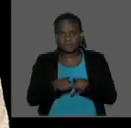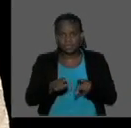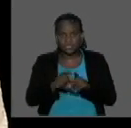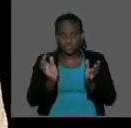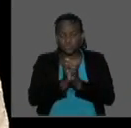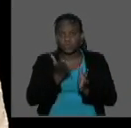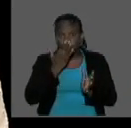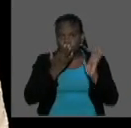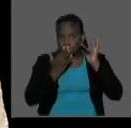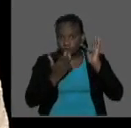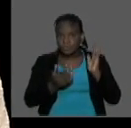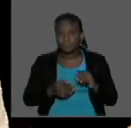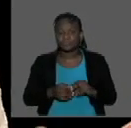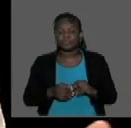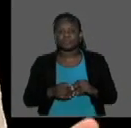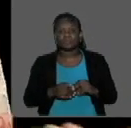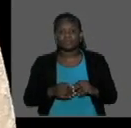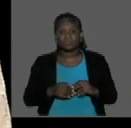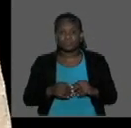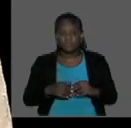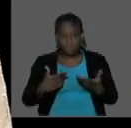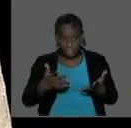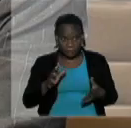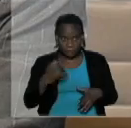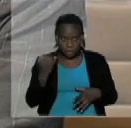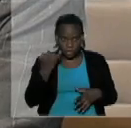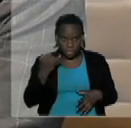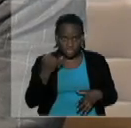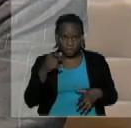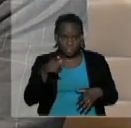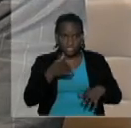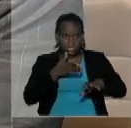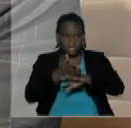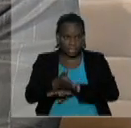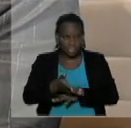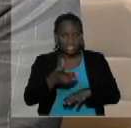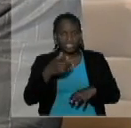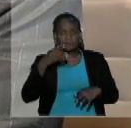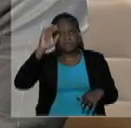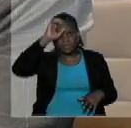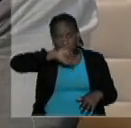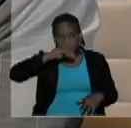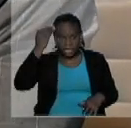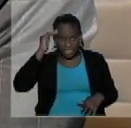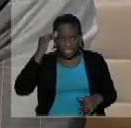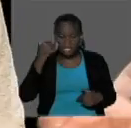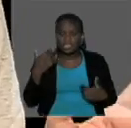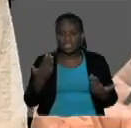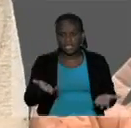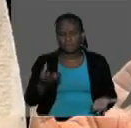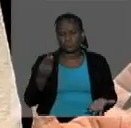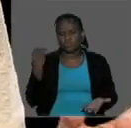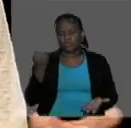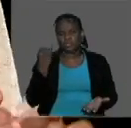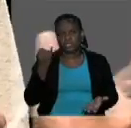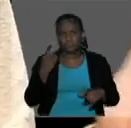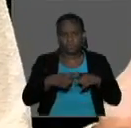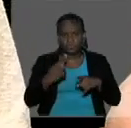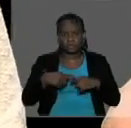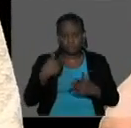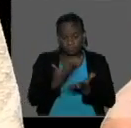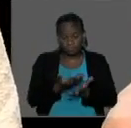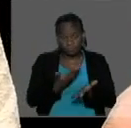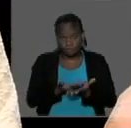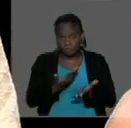com os povos indígenas. Quando eu saio... Foi fundamental essa passagem na vida do senhor para esse entendimento. Fundamentalíssimo, até porque